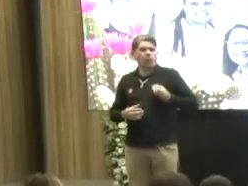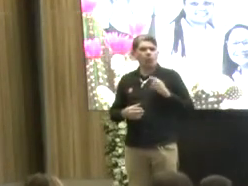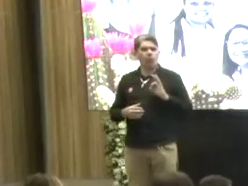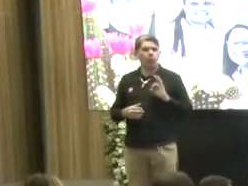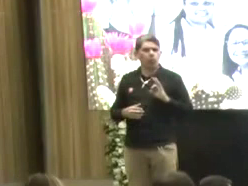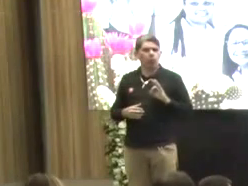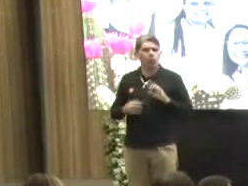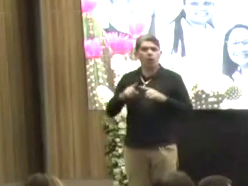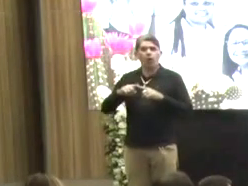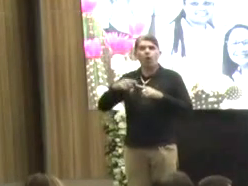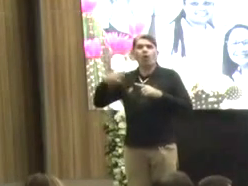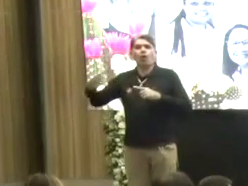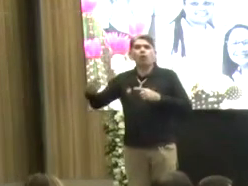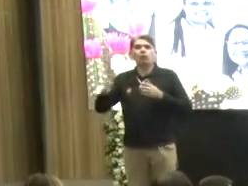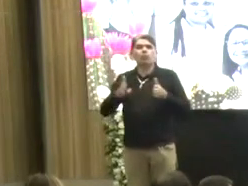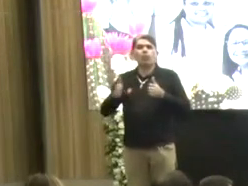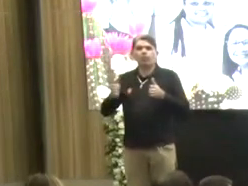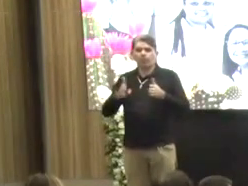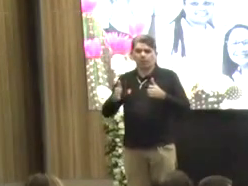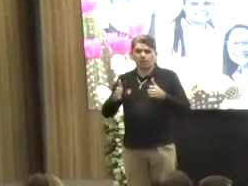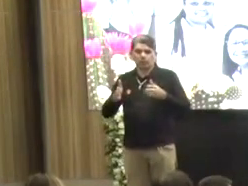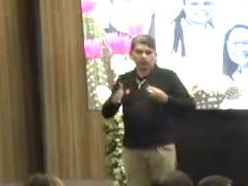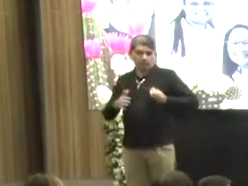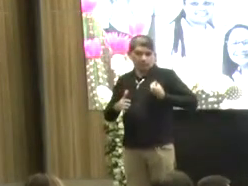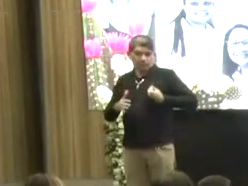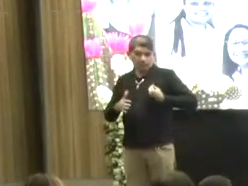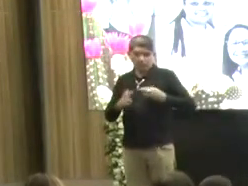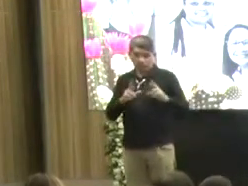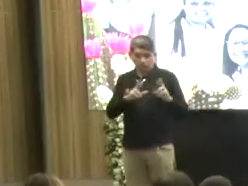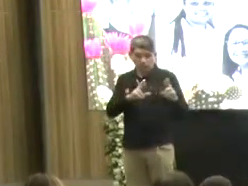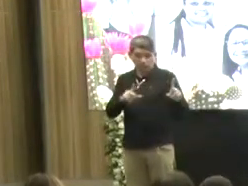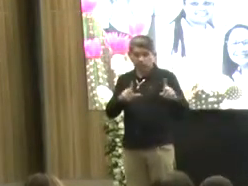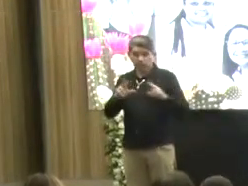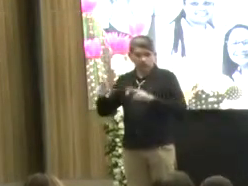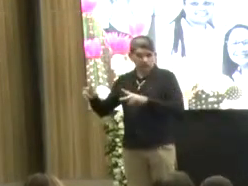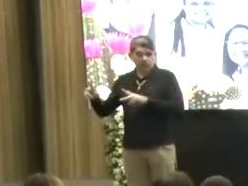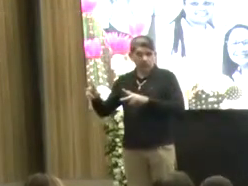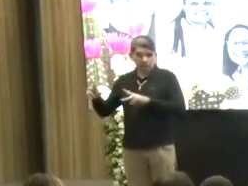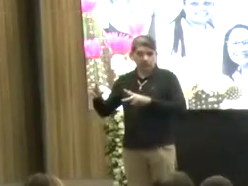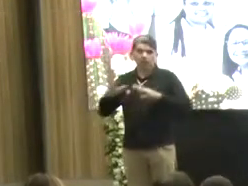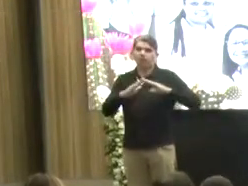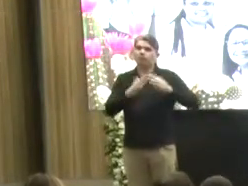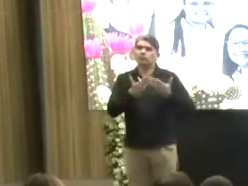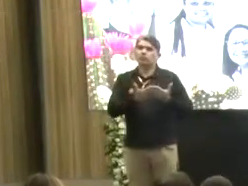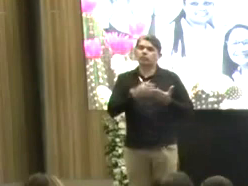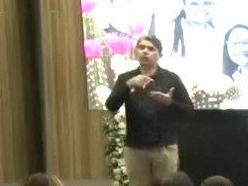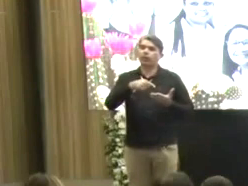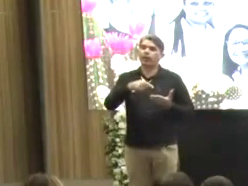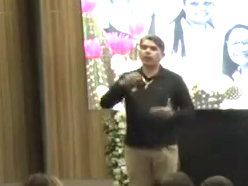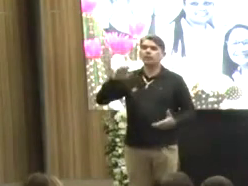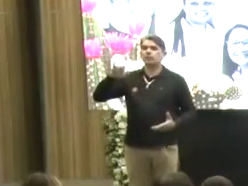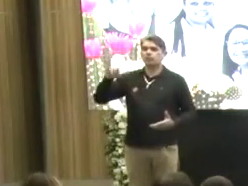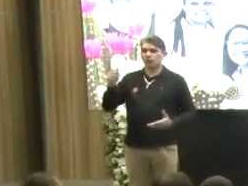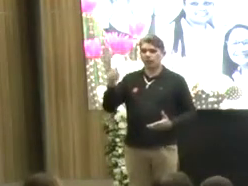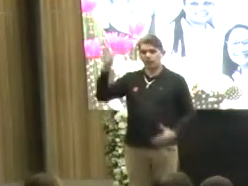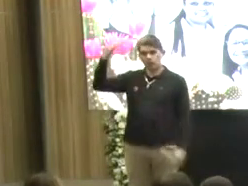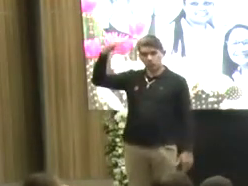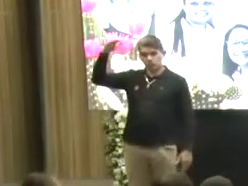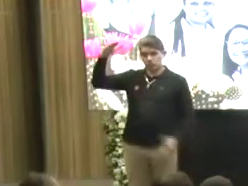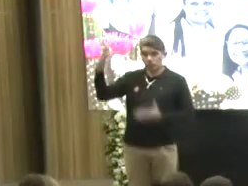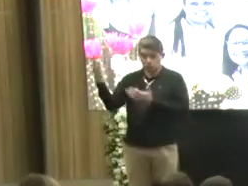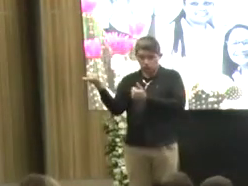do curso da vida, do ciclo da vida, é diferente. Que a escola para o jovem adulto não pode